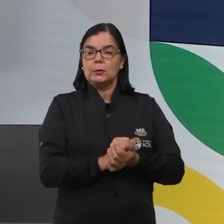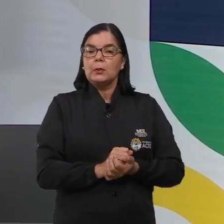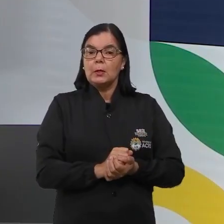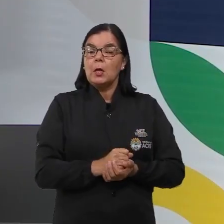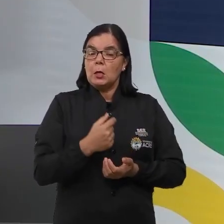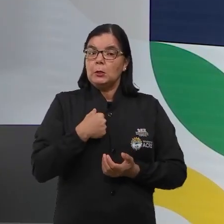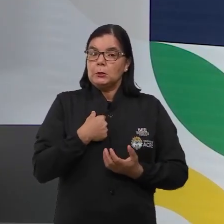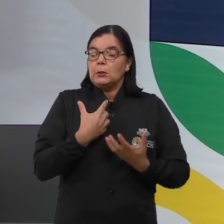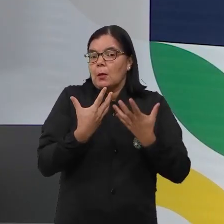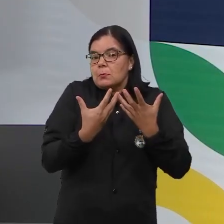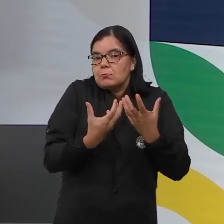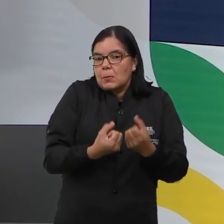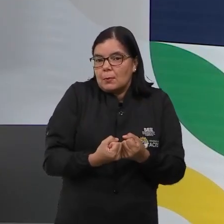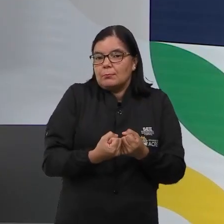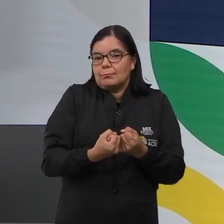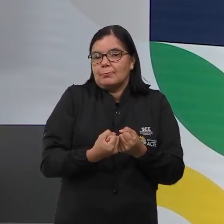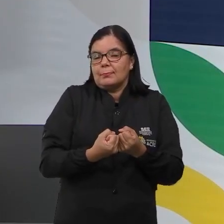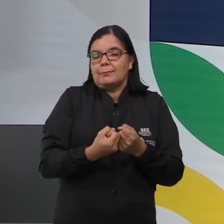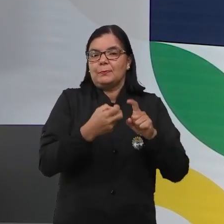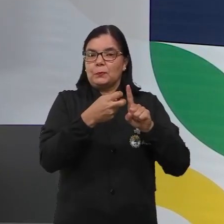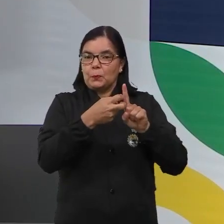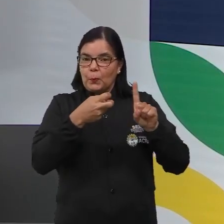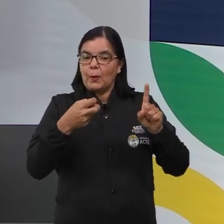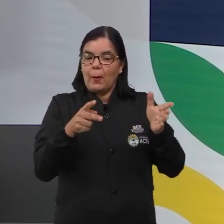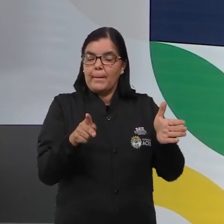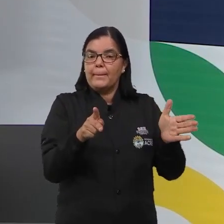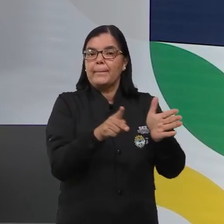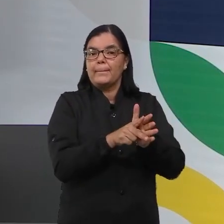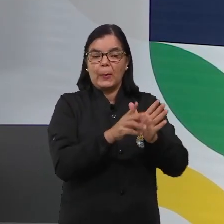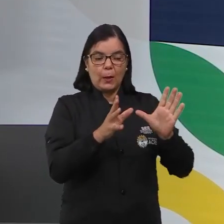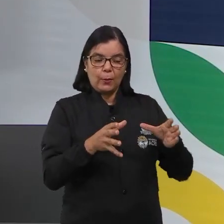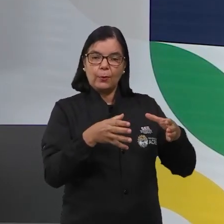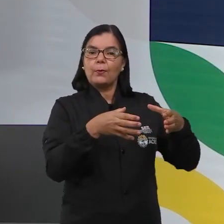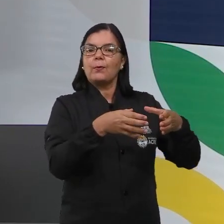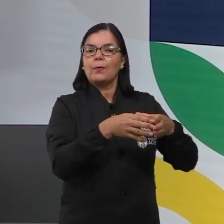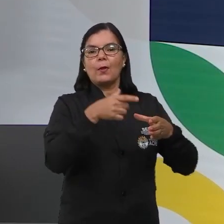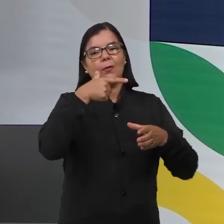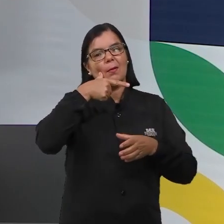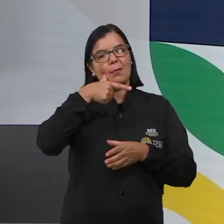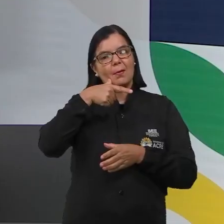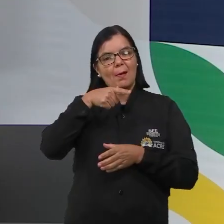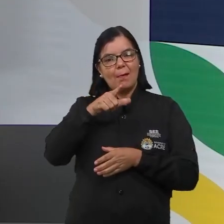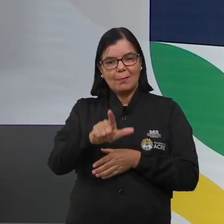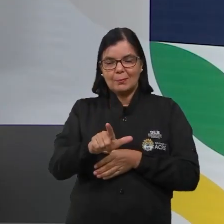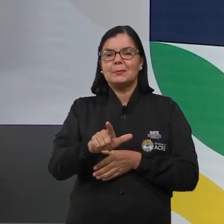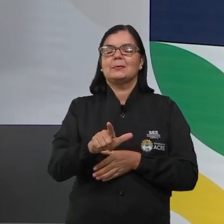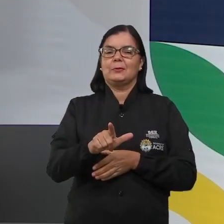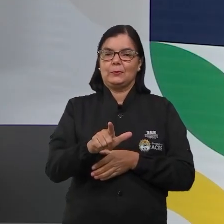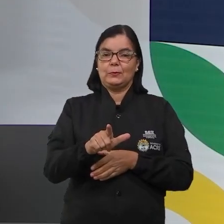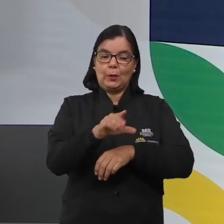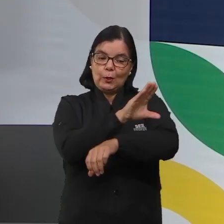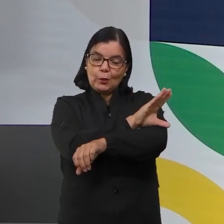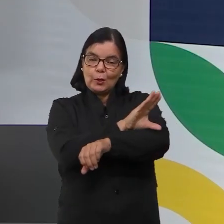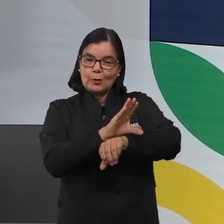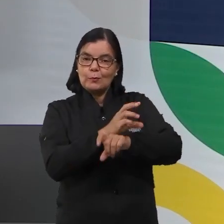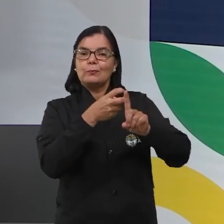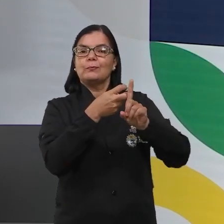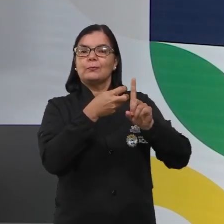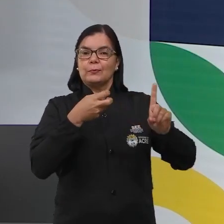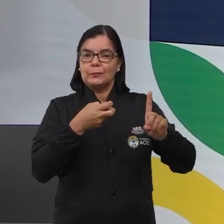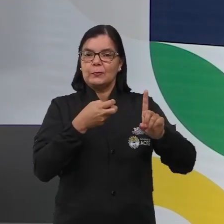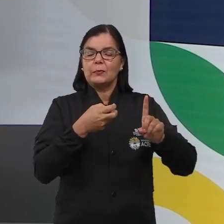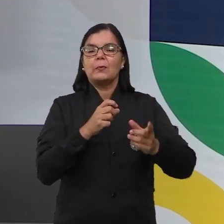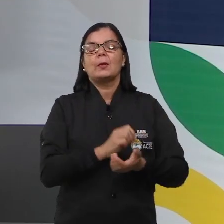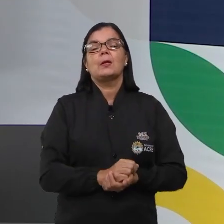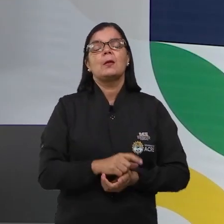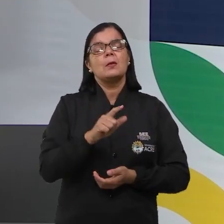se declarando, né, que faz parte dessa linguagem, que faz parte dessa cultura indígena. O que